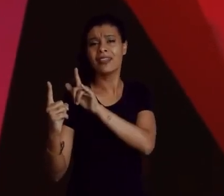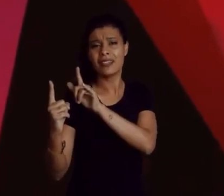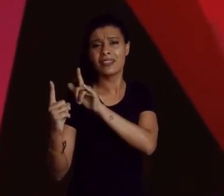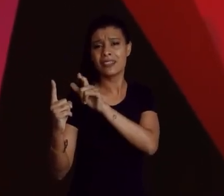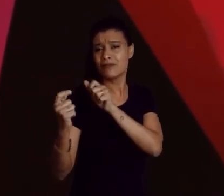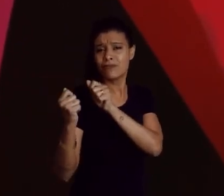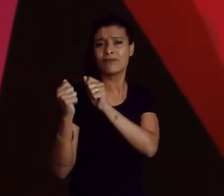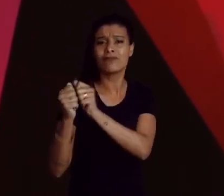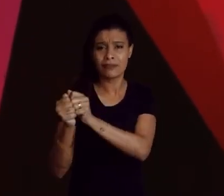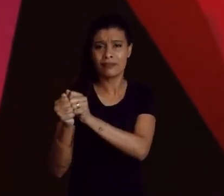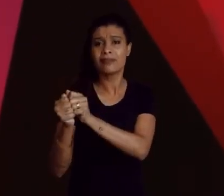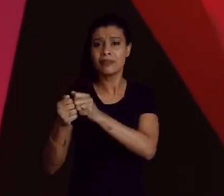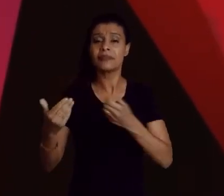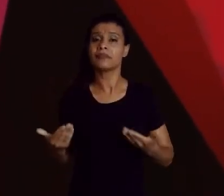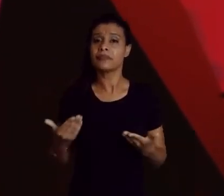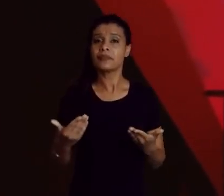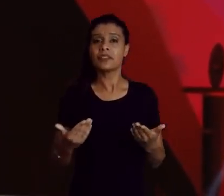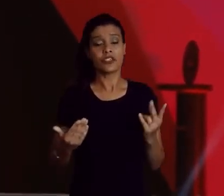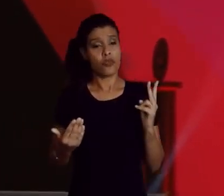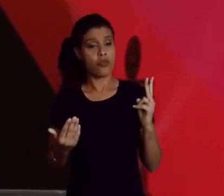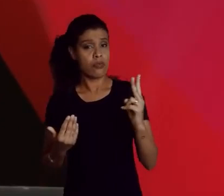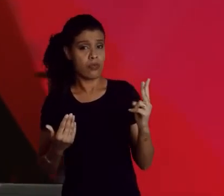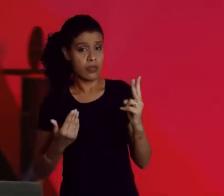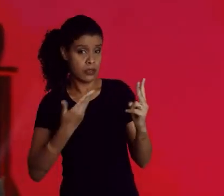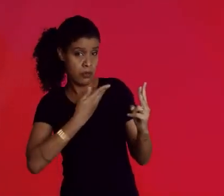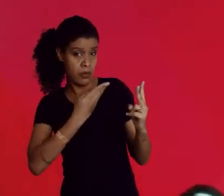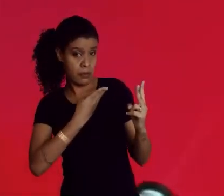Eu estava compartilhando esses dias com um casal de amigos